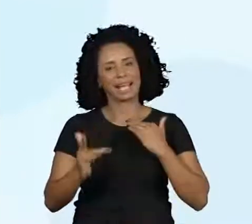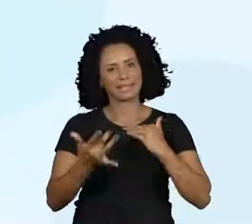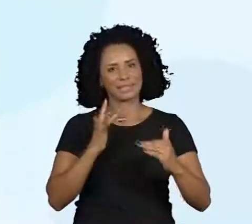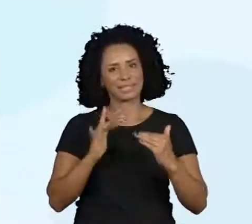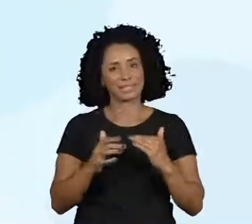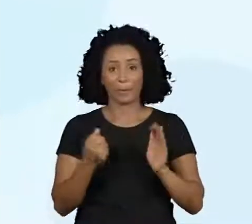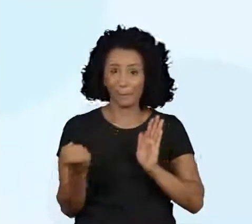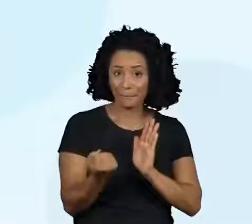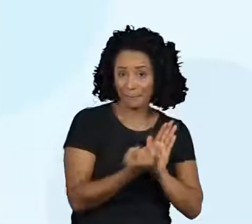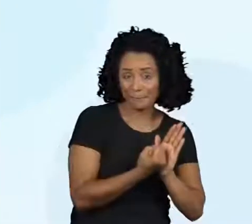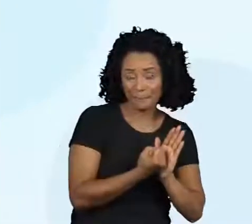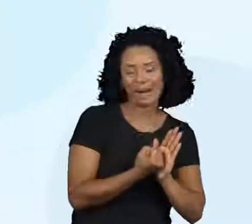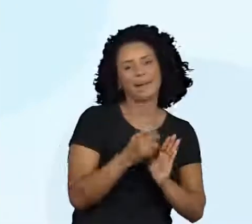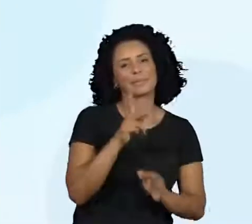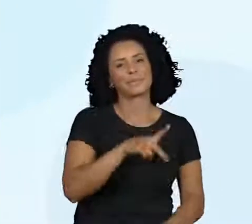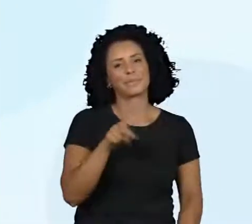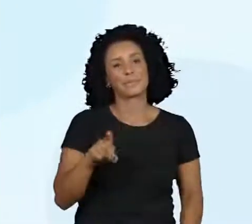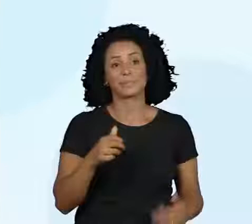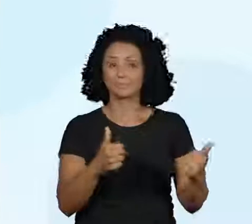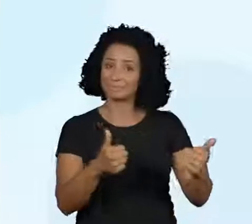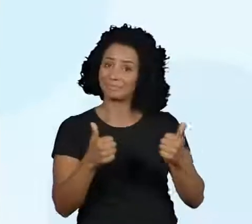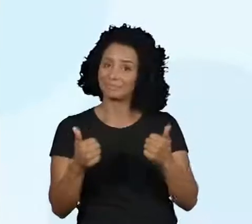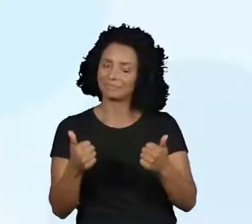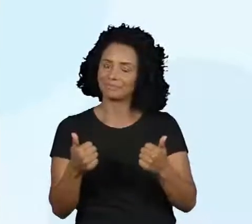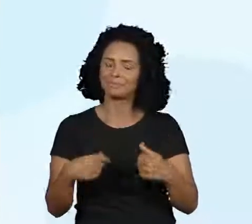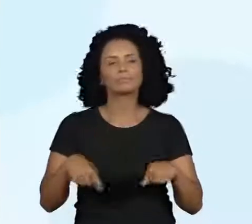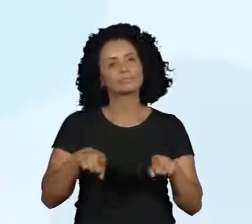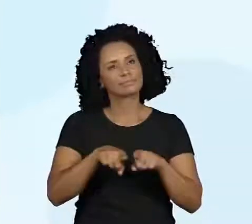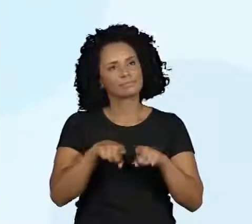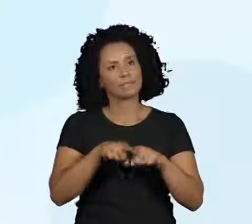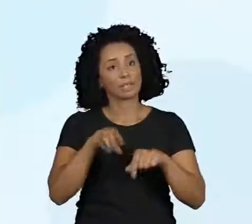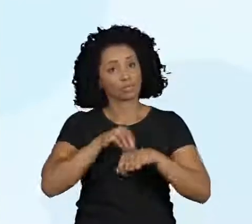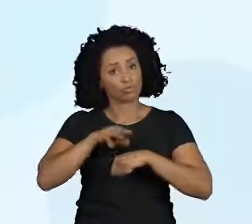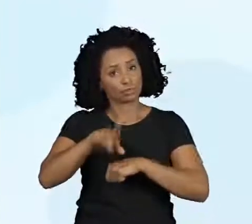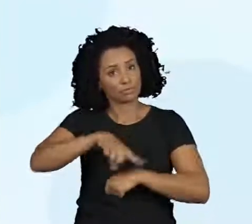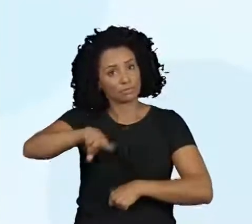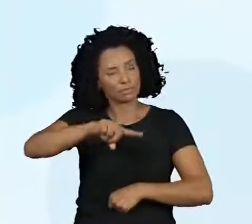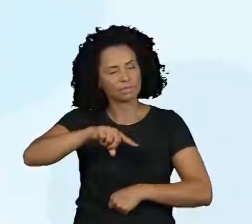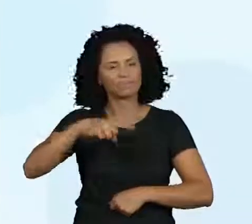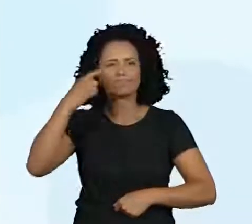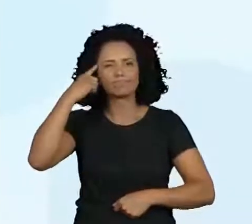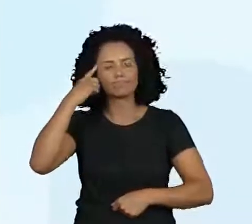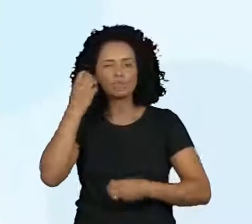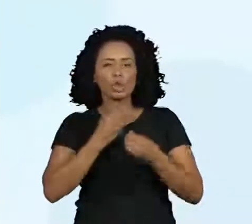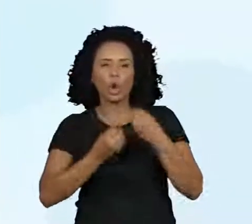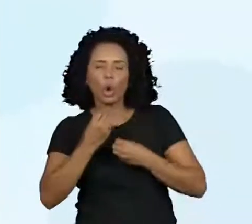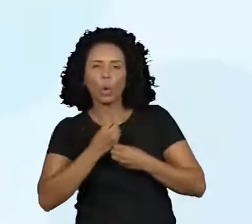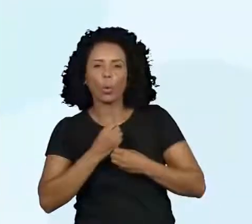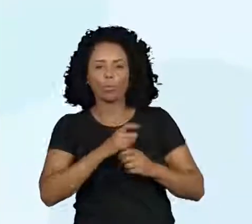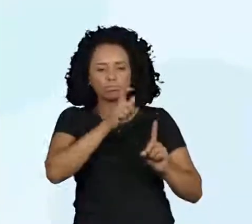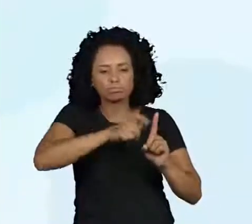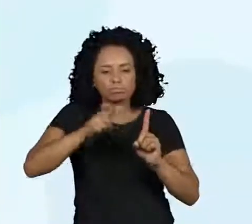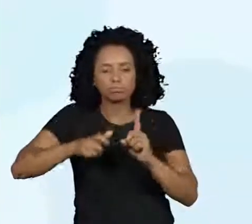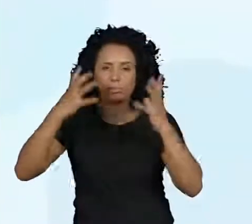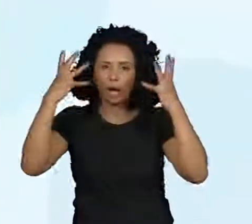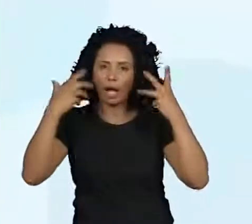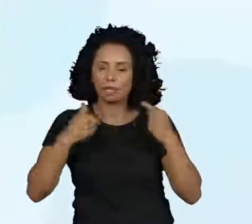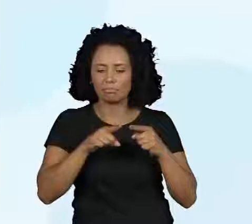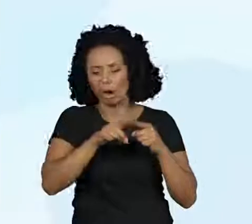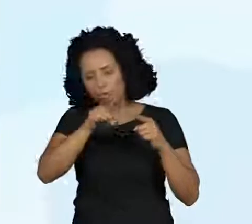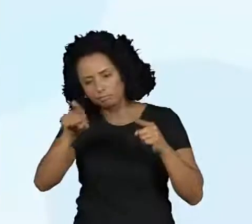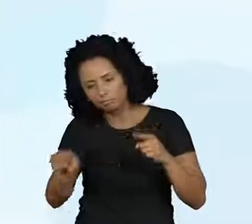sua pro, tá bom? Então, vou deixar de tarefa para vocês definirem a posição dos seres vivos nessas cadeias alimentares